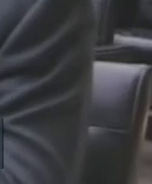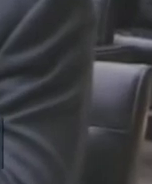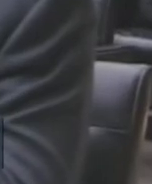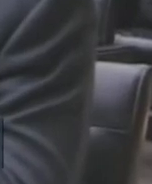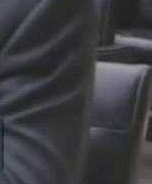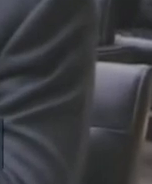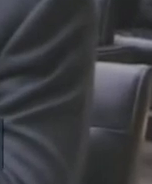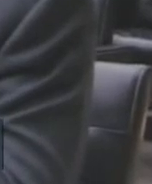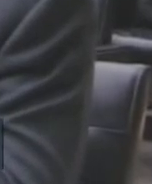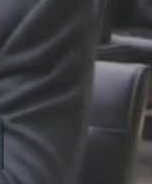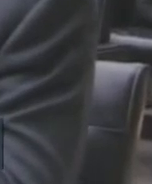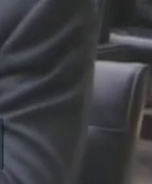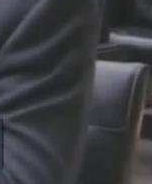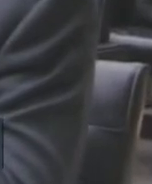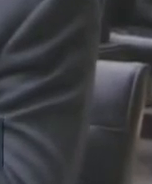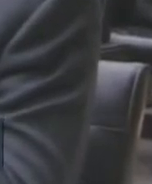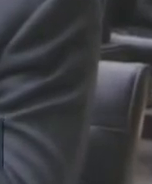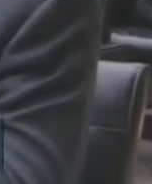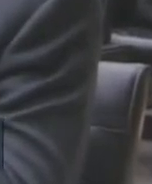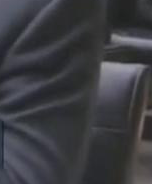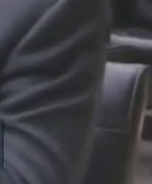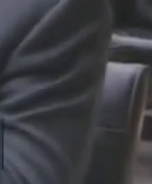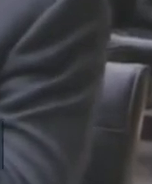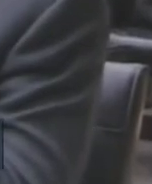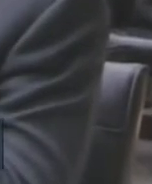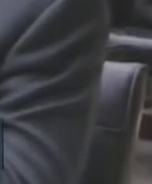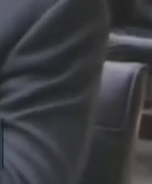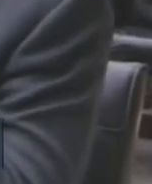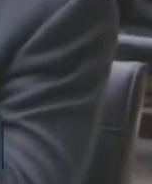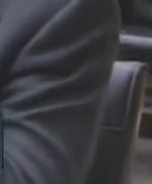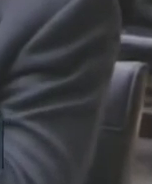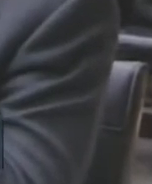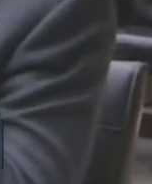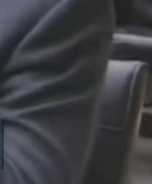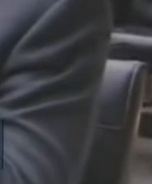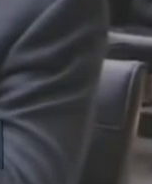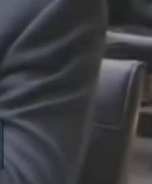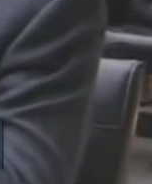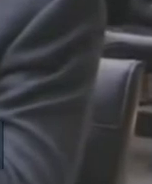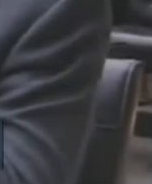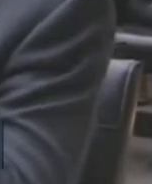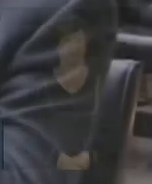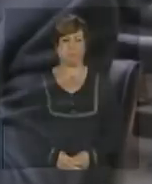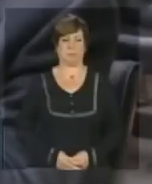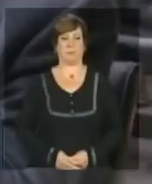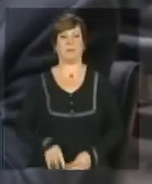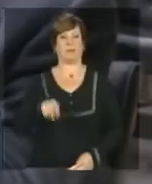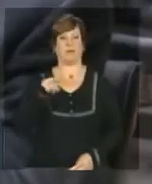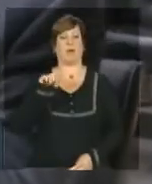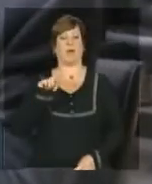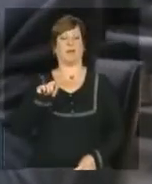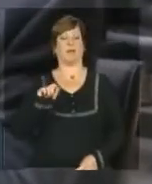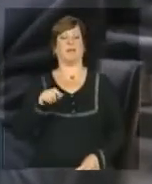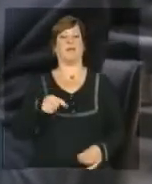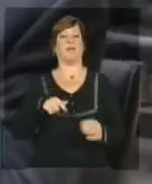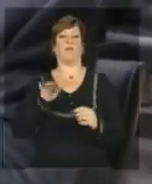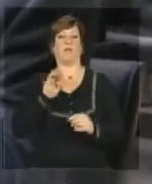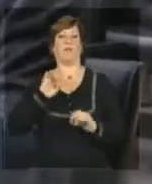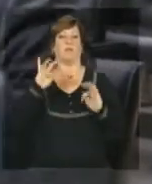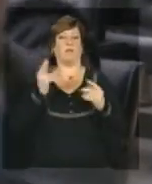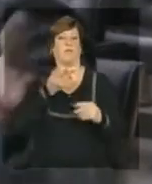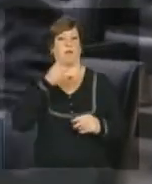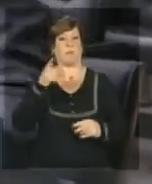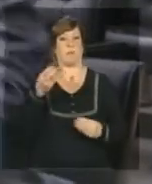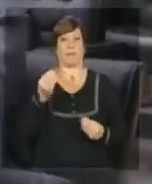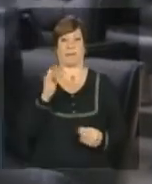senhora. A senhora foi intitulada, nesses últimos dias, como uma mulher de perfil técnico mais alinhada com o Planalto do